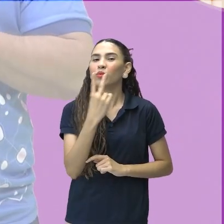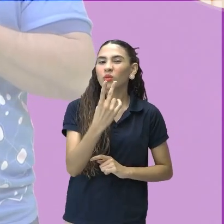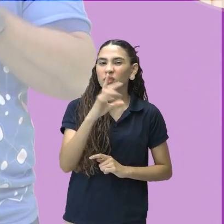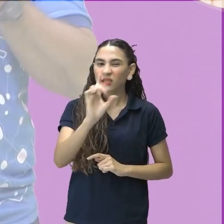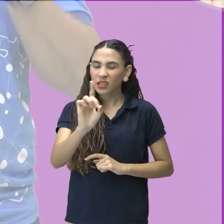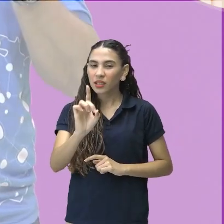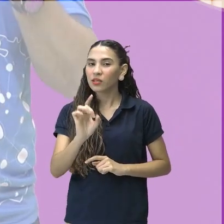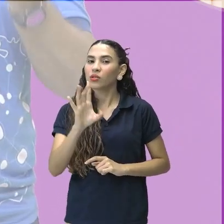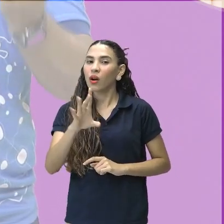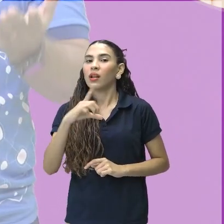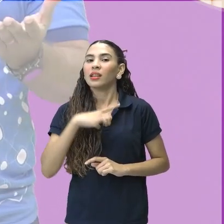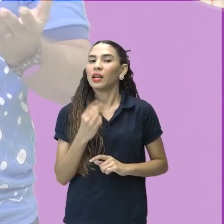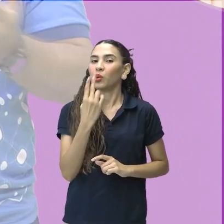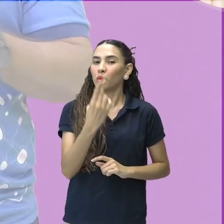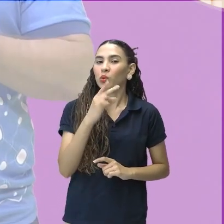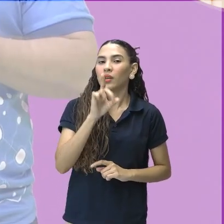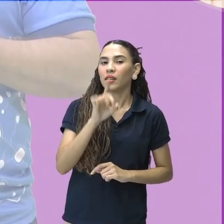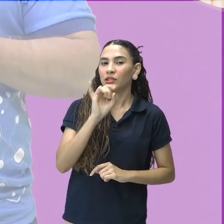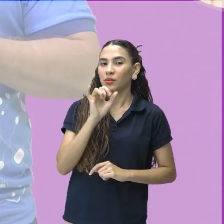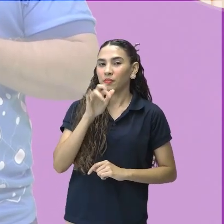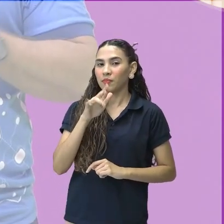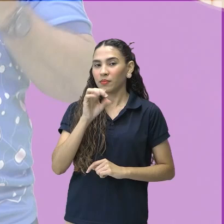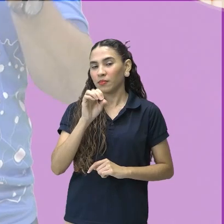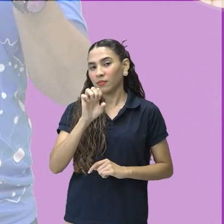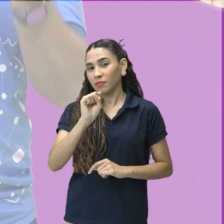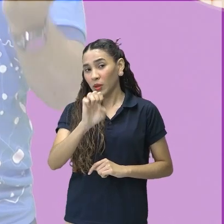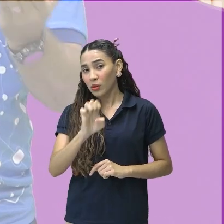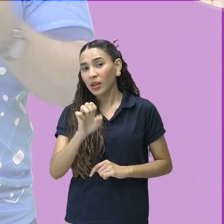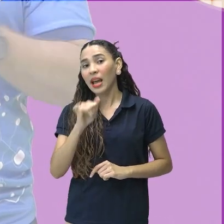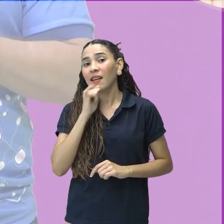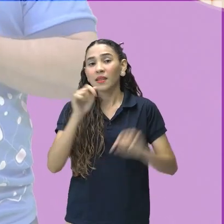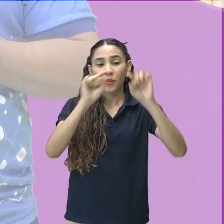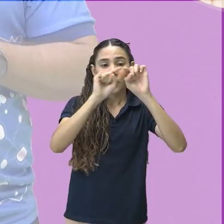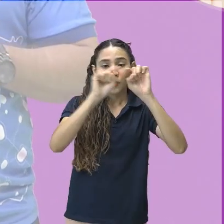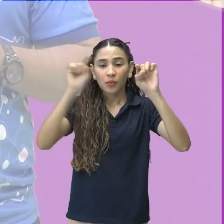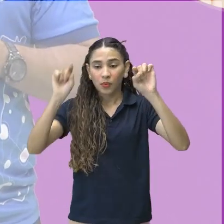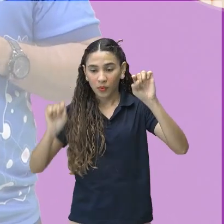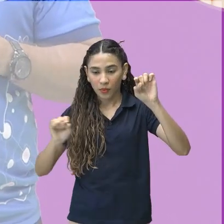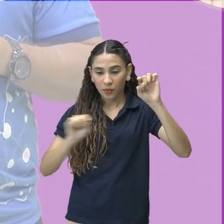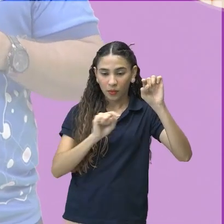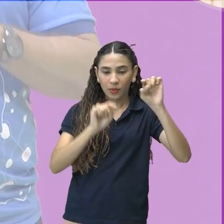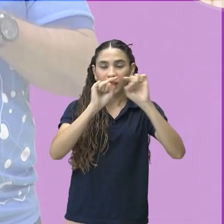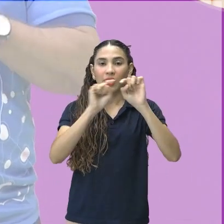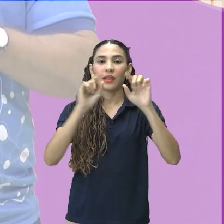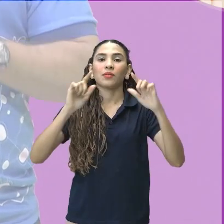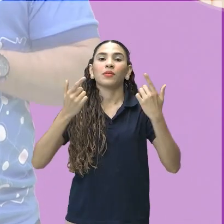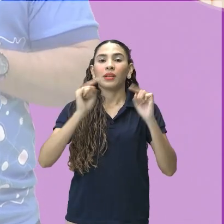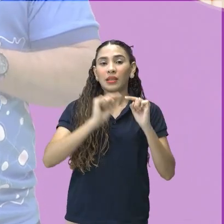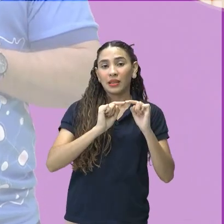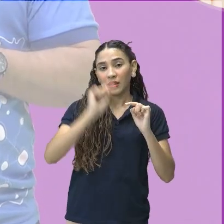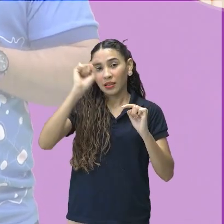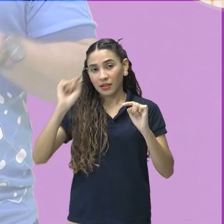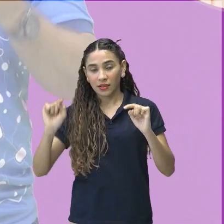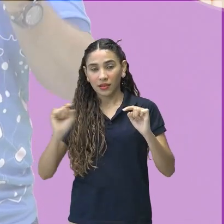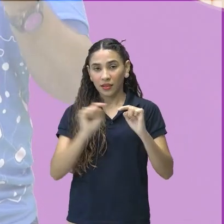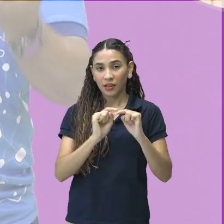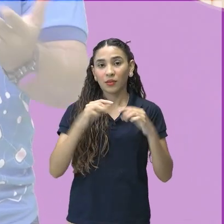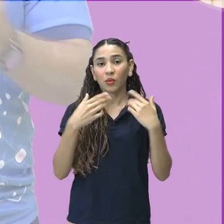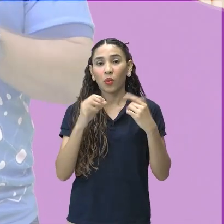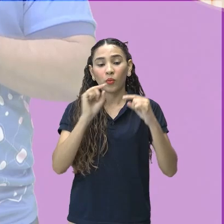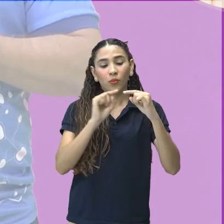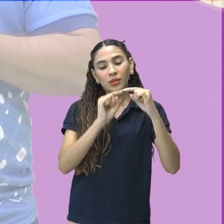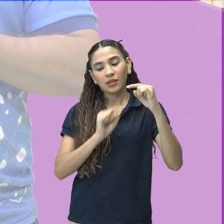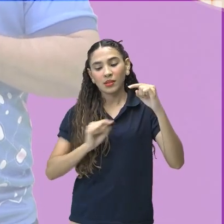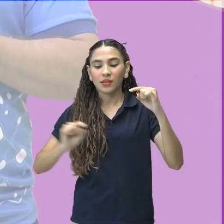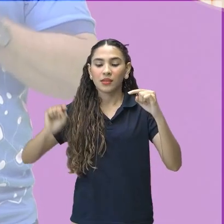ela só possui duas dimensões. É, no caso, o quadrado, um triângulo, certo? Um